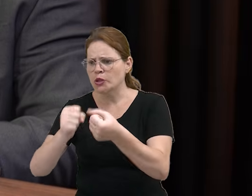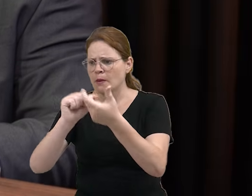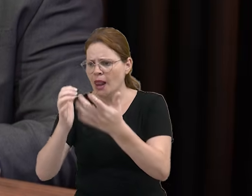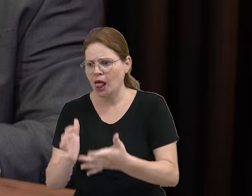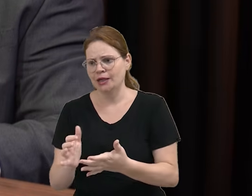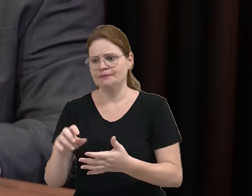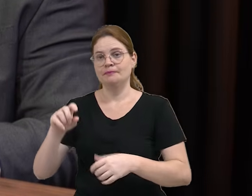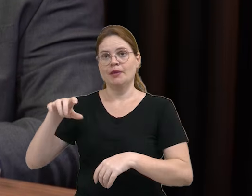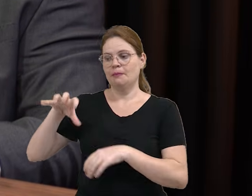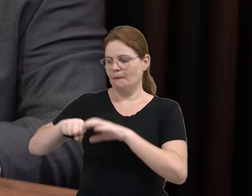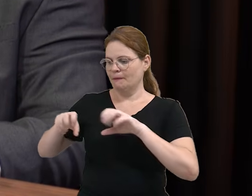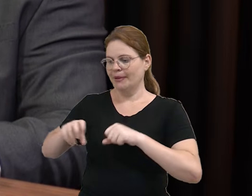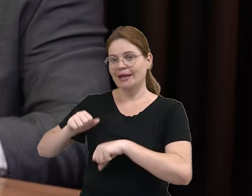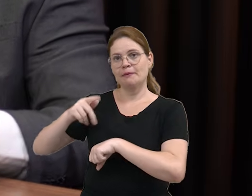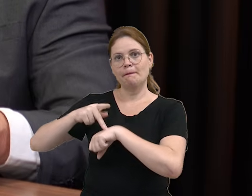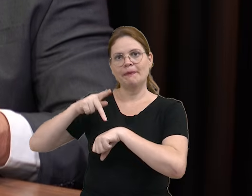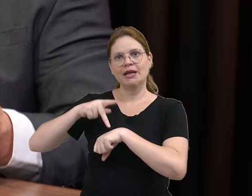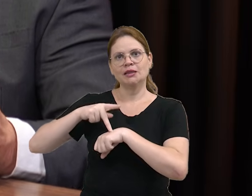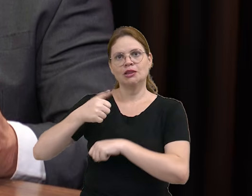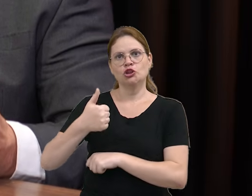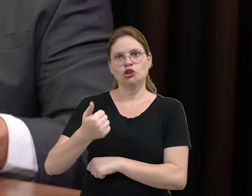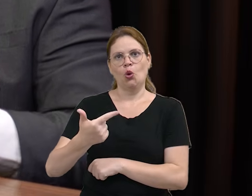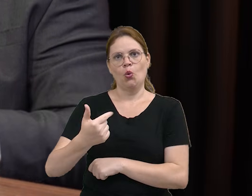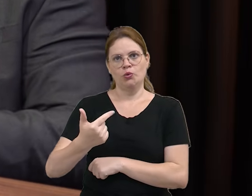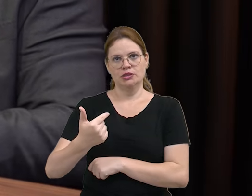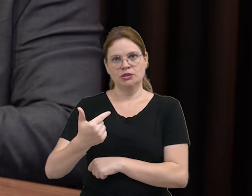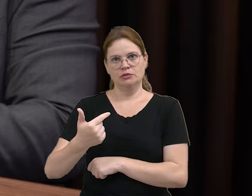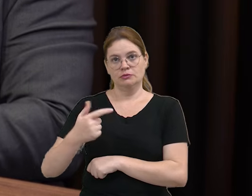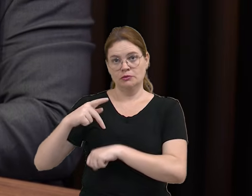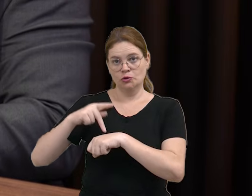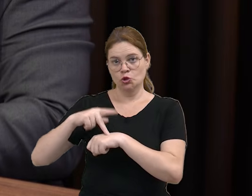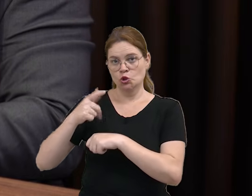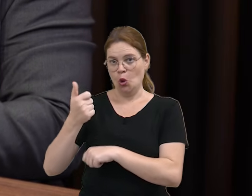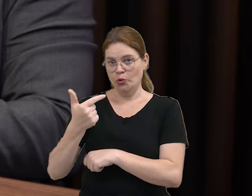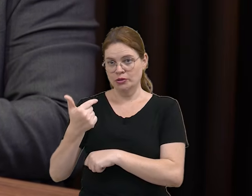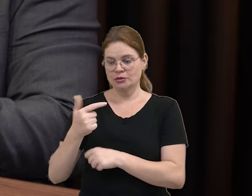12 pedras. Então a palavra, a doutrina que nos